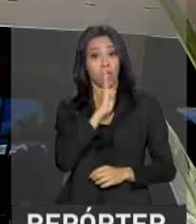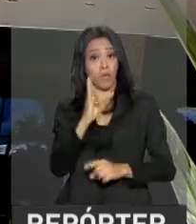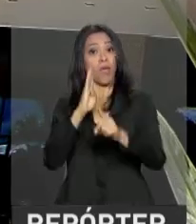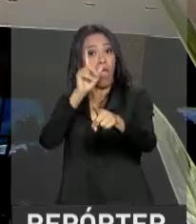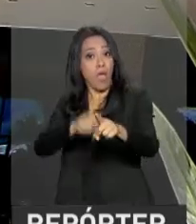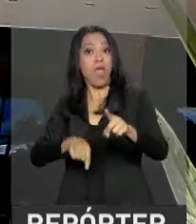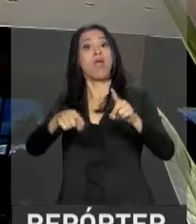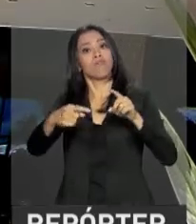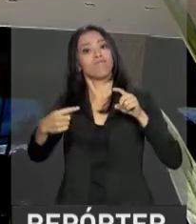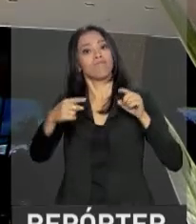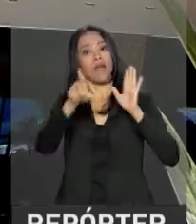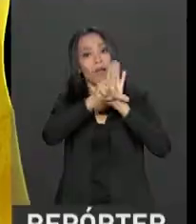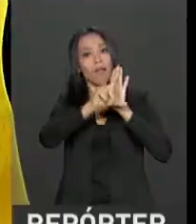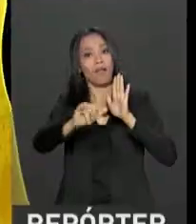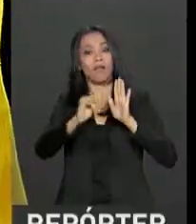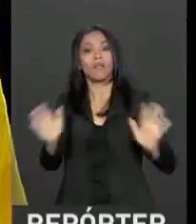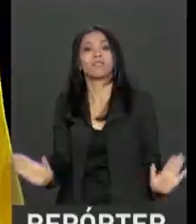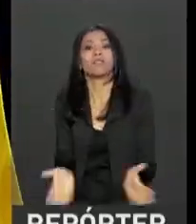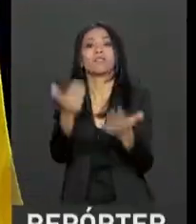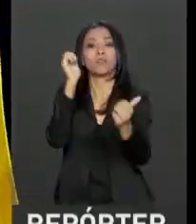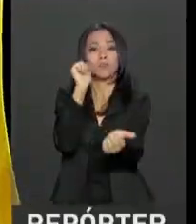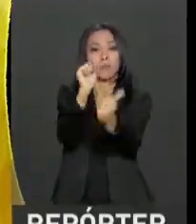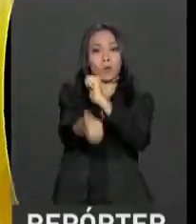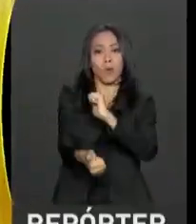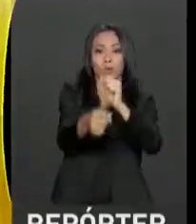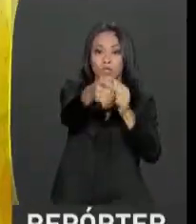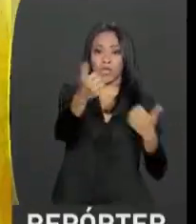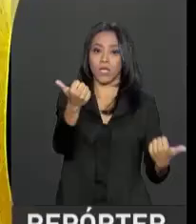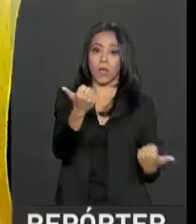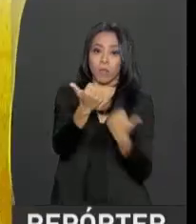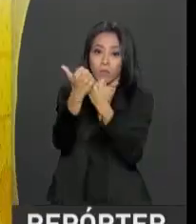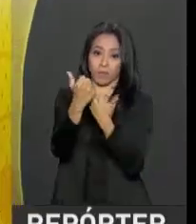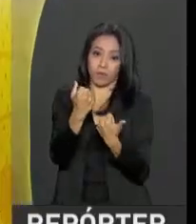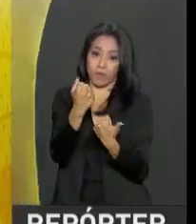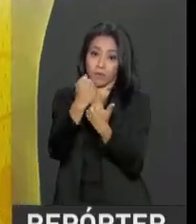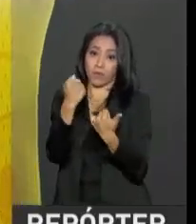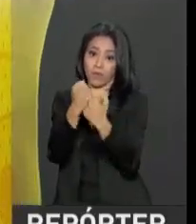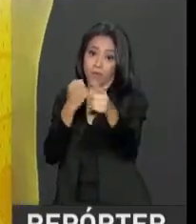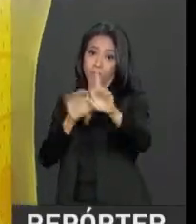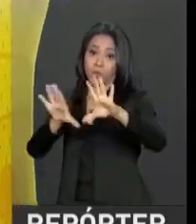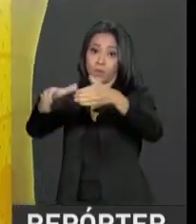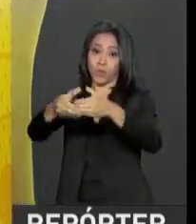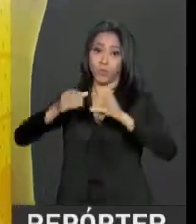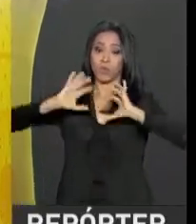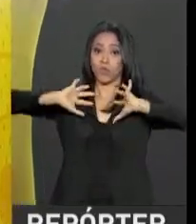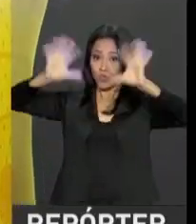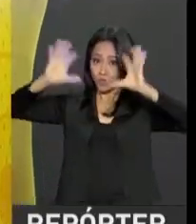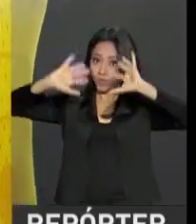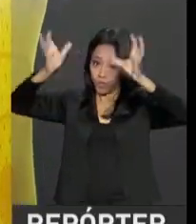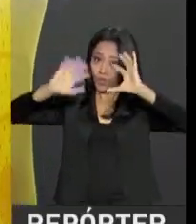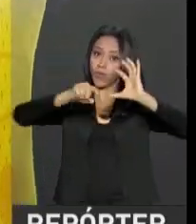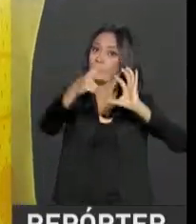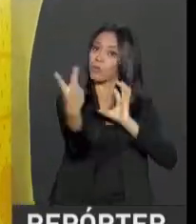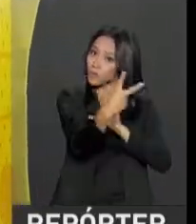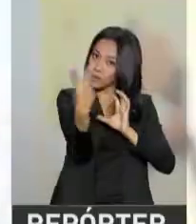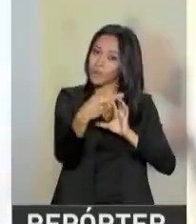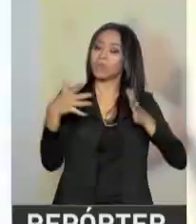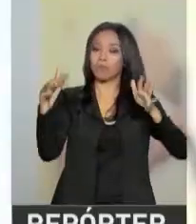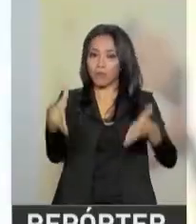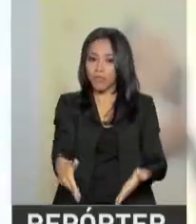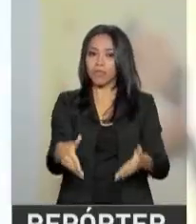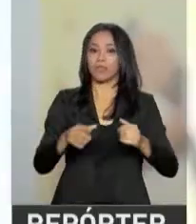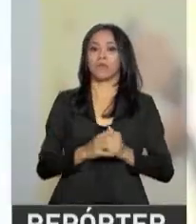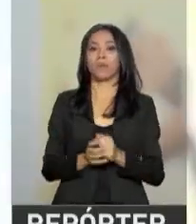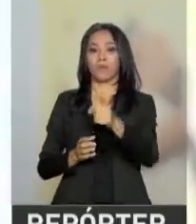lei de incentivo ao esporte e patrocina a confederação brasileira de vôlei da qual adilson e bruno fazem parte o